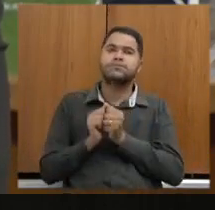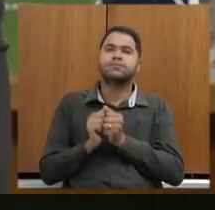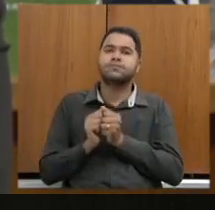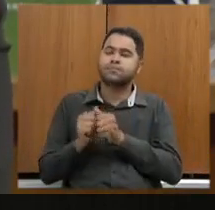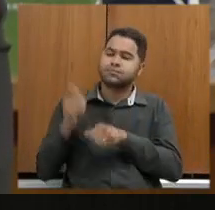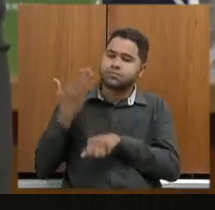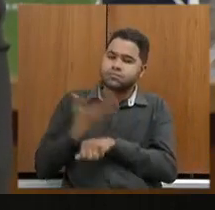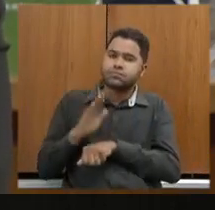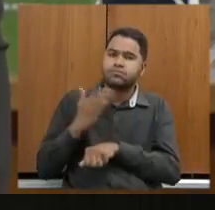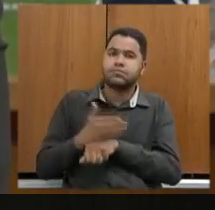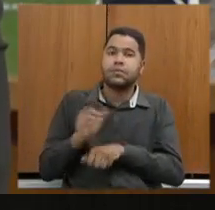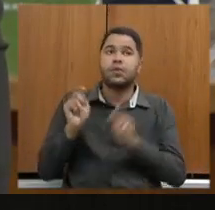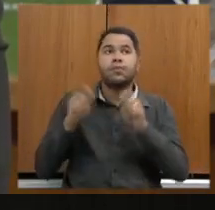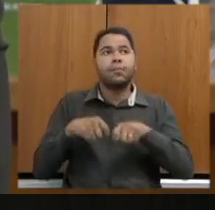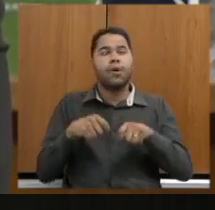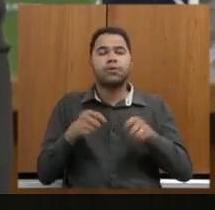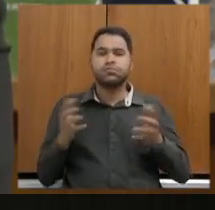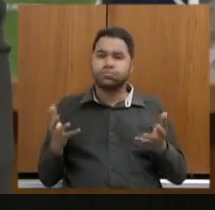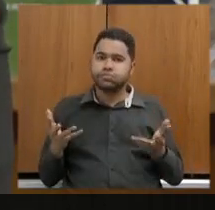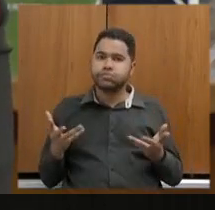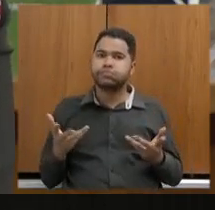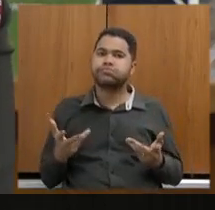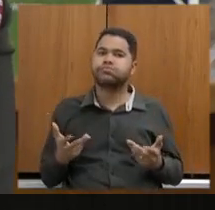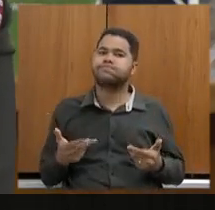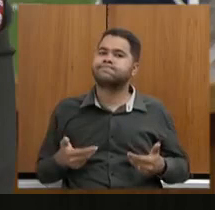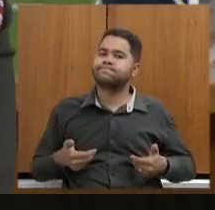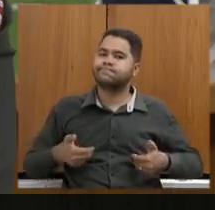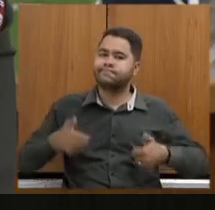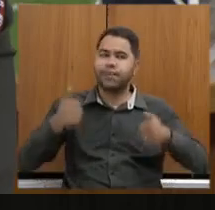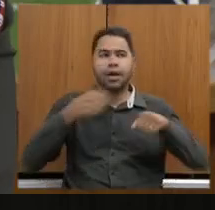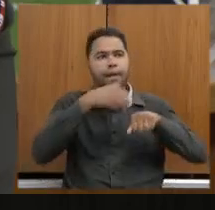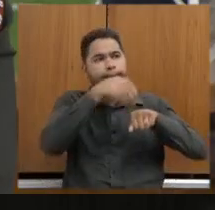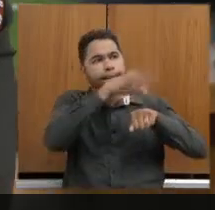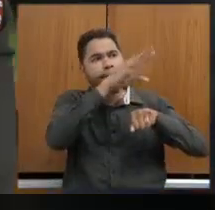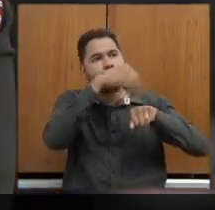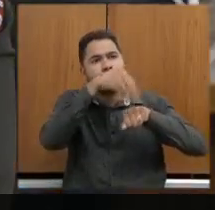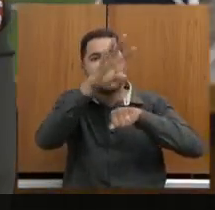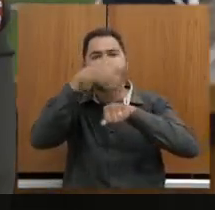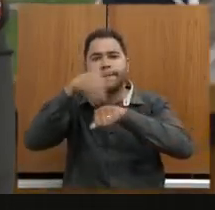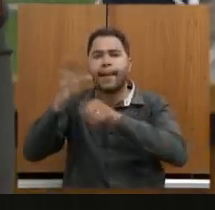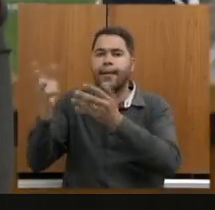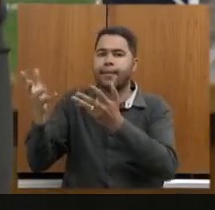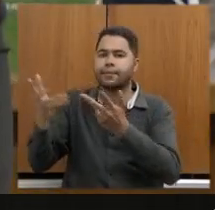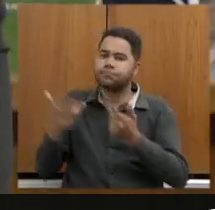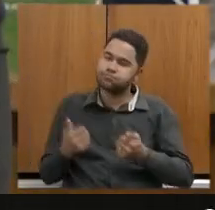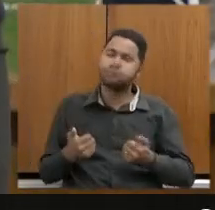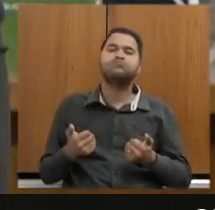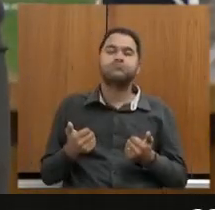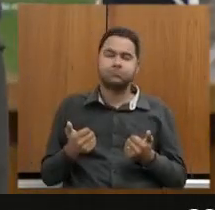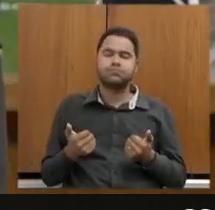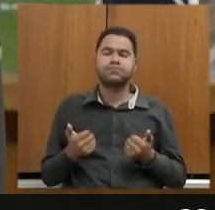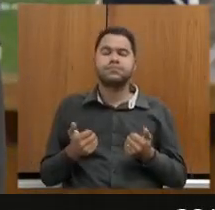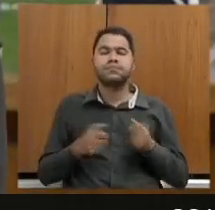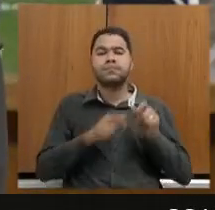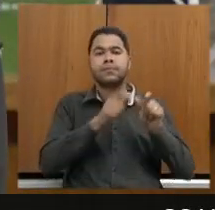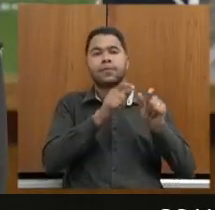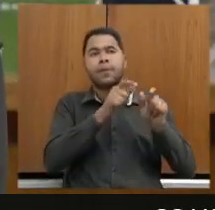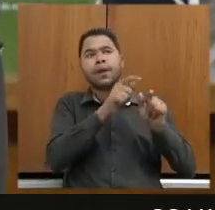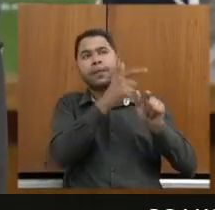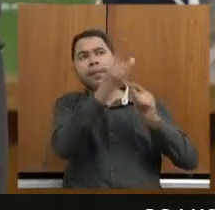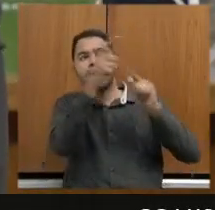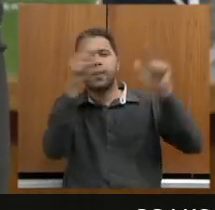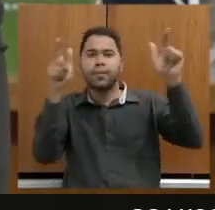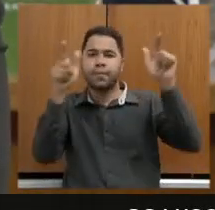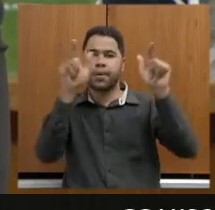nossos treinamentos para que possam se qualificar melhor e levar também um atendimento de mais qualidade para outros